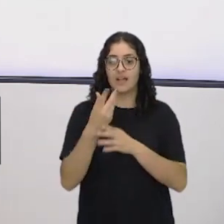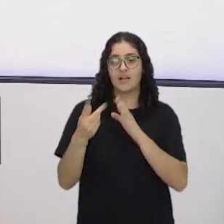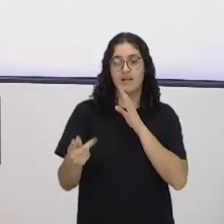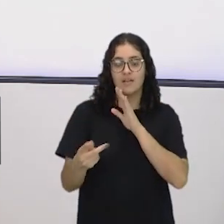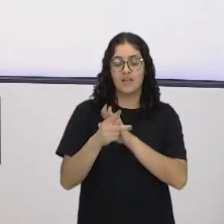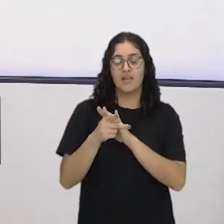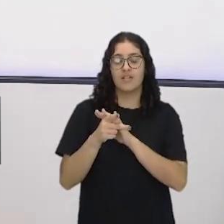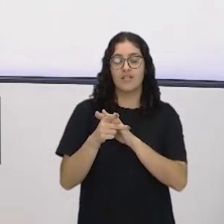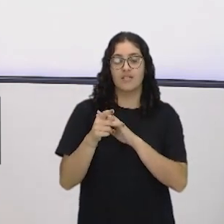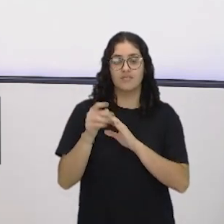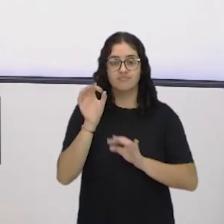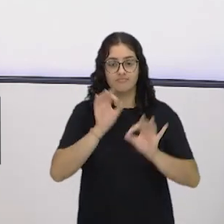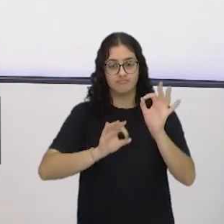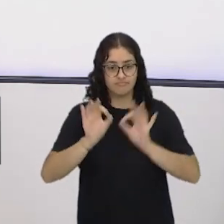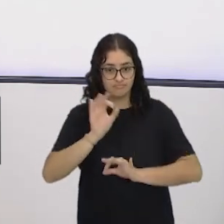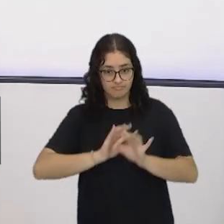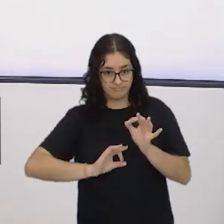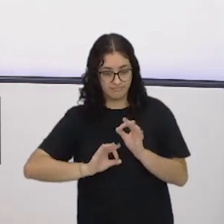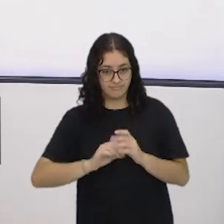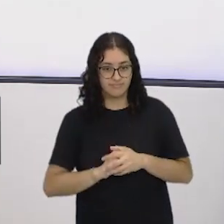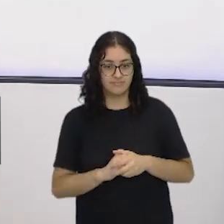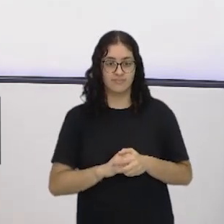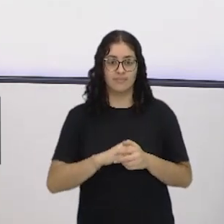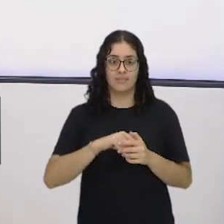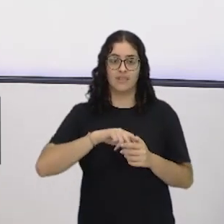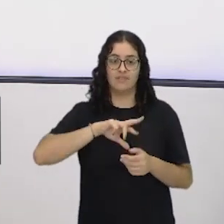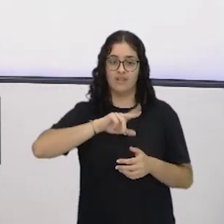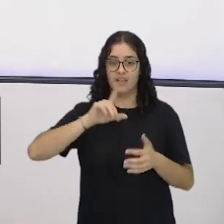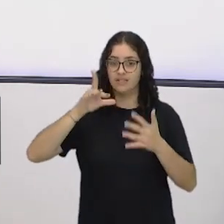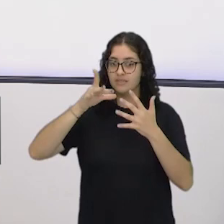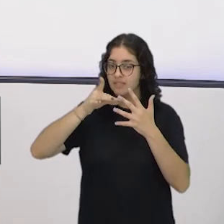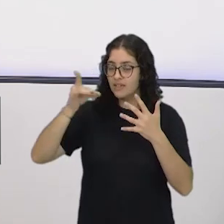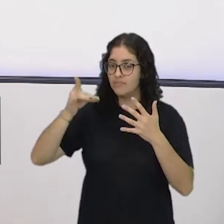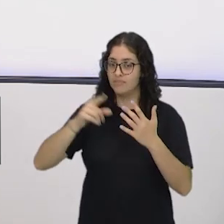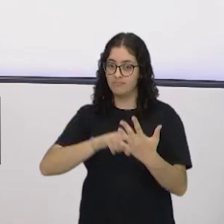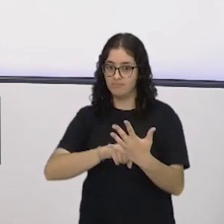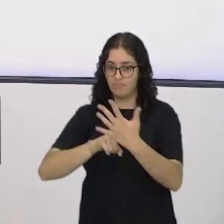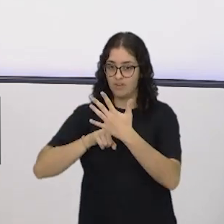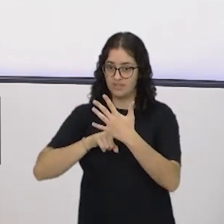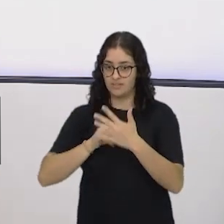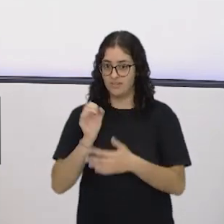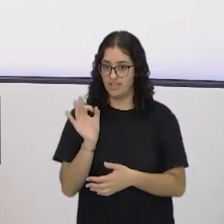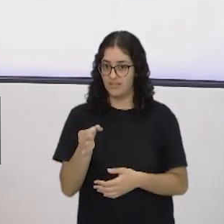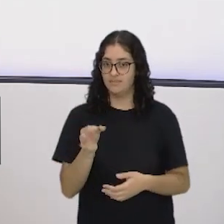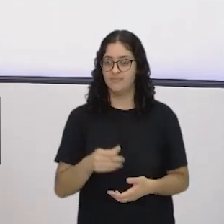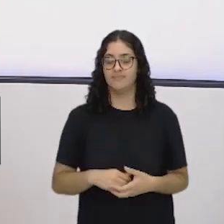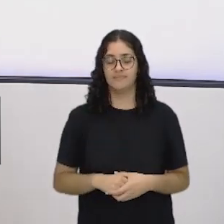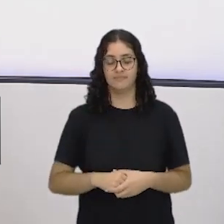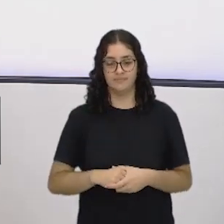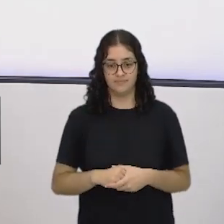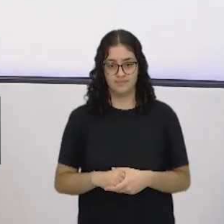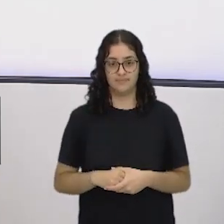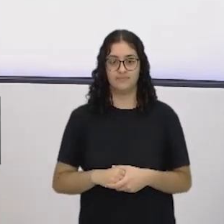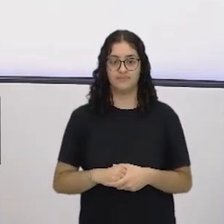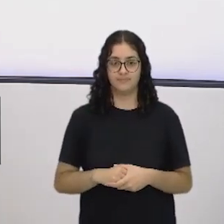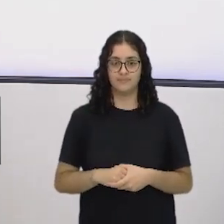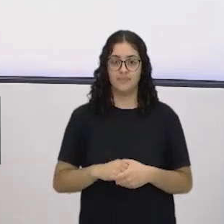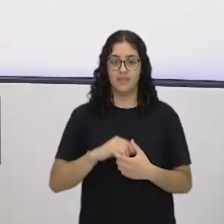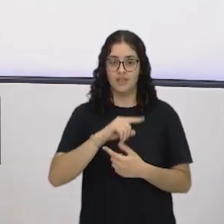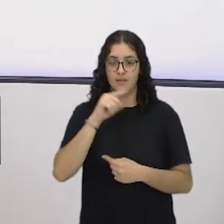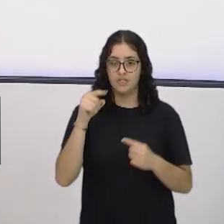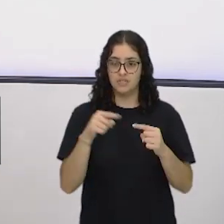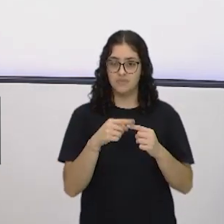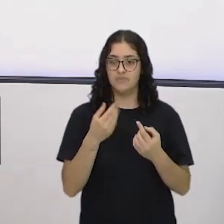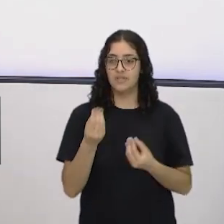processo de construção de sentido, tá? Para os diferentes signos que vão aparecendo aí, certo? Perfeito. Então, vamos lá. O objetivo da aula,